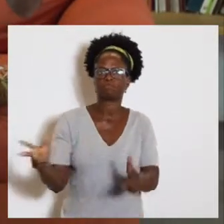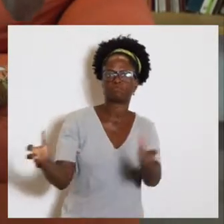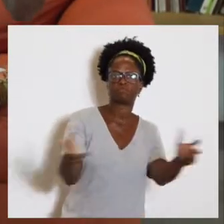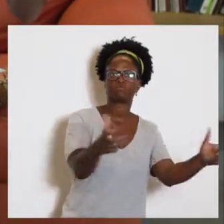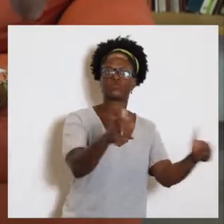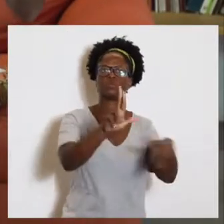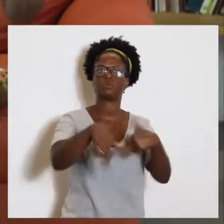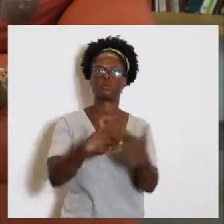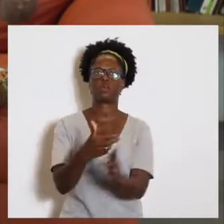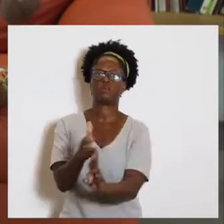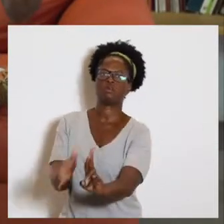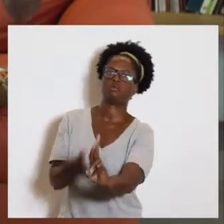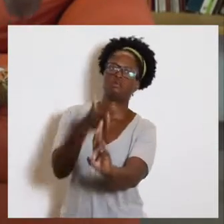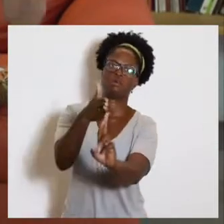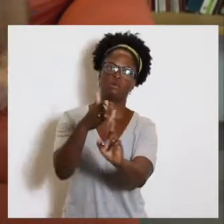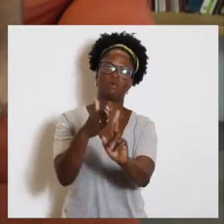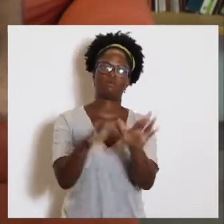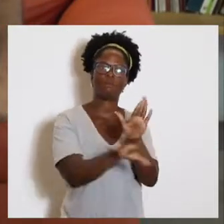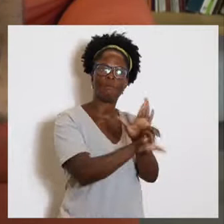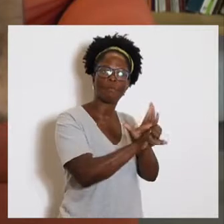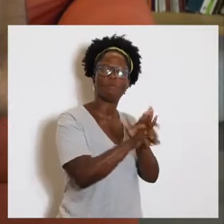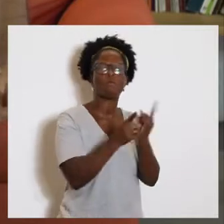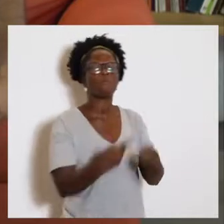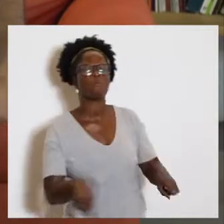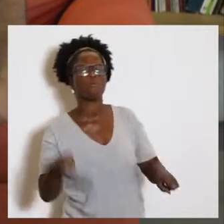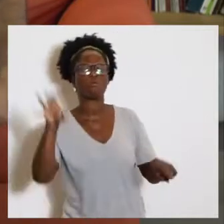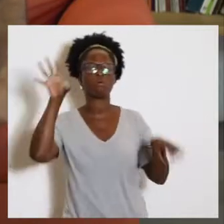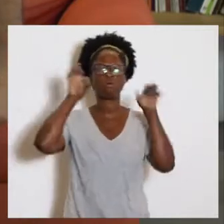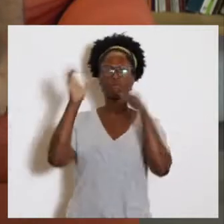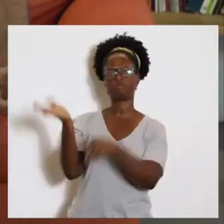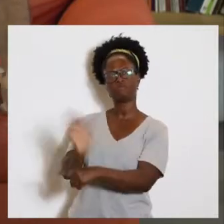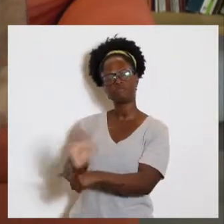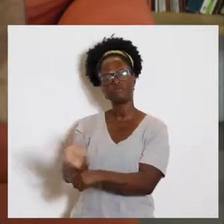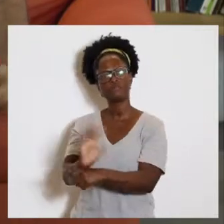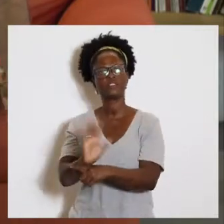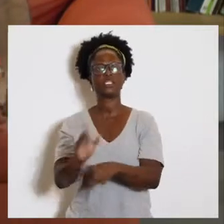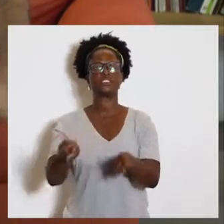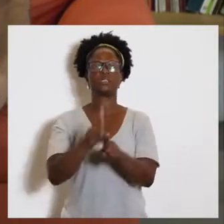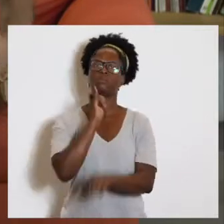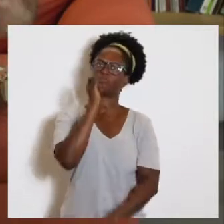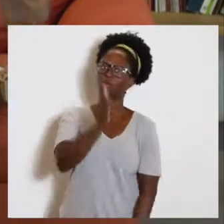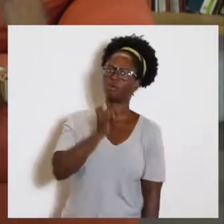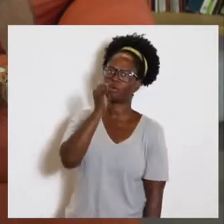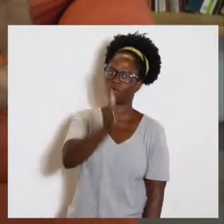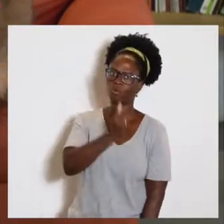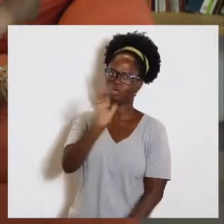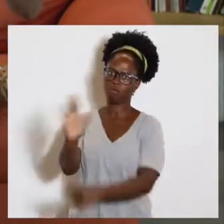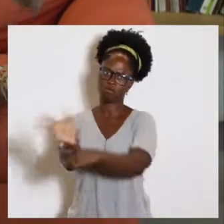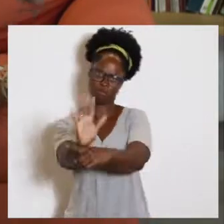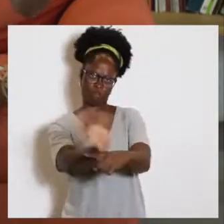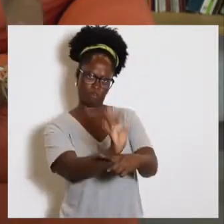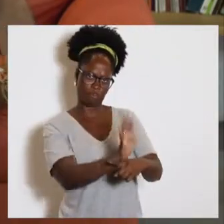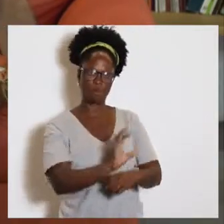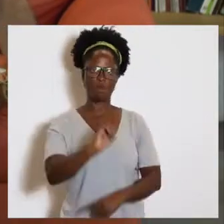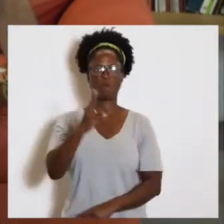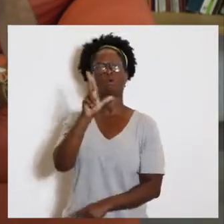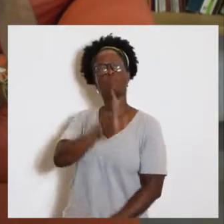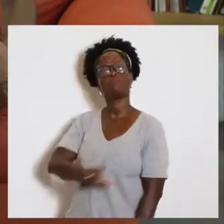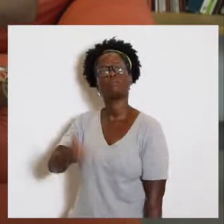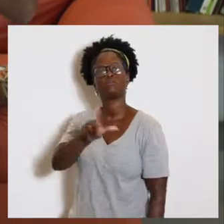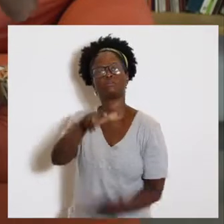representações simbólicas por músicas ou filmes por narrativas cinematográficas ou